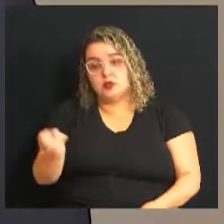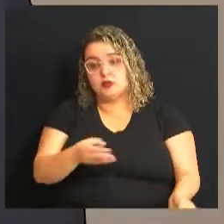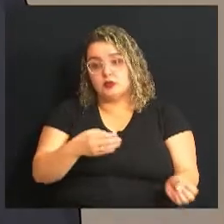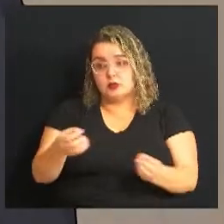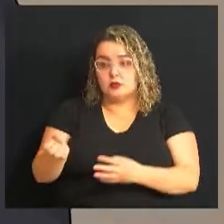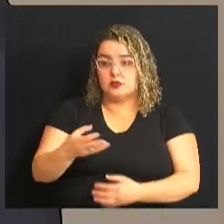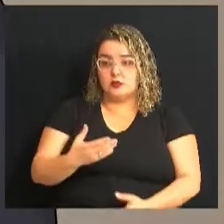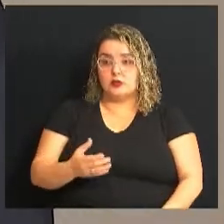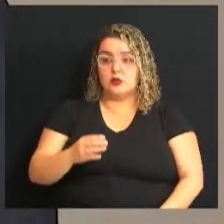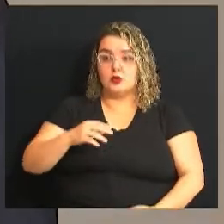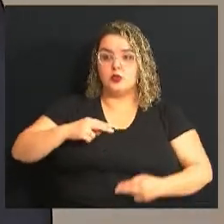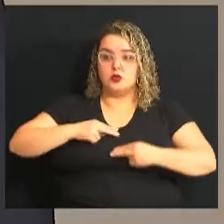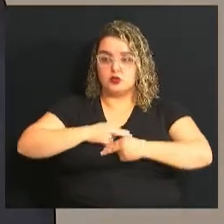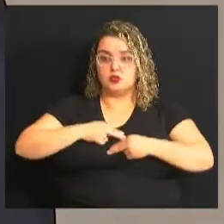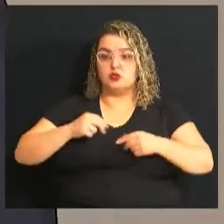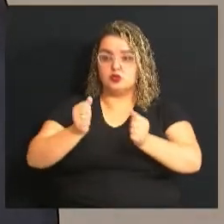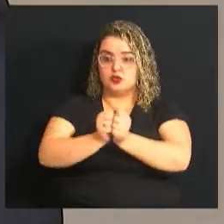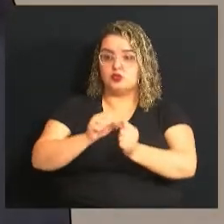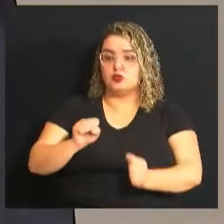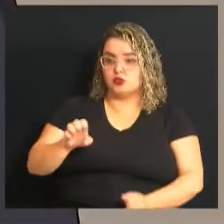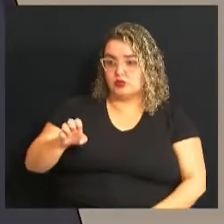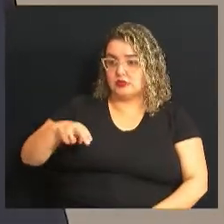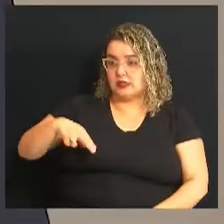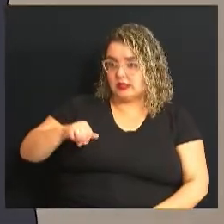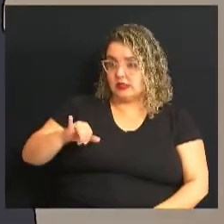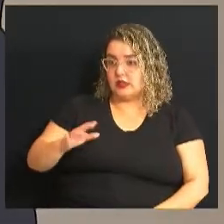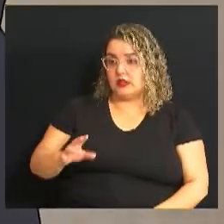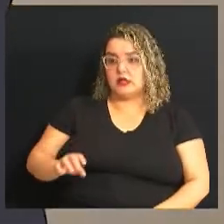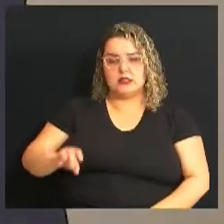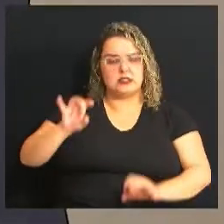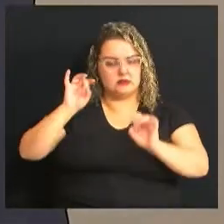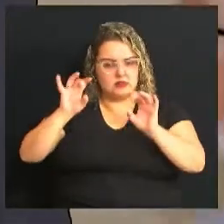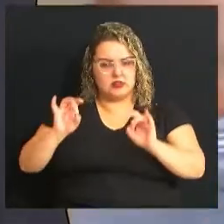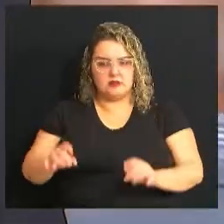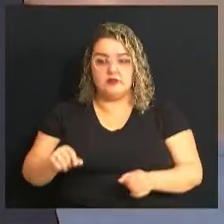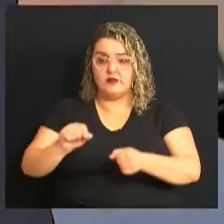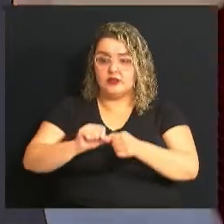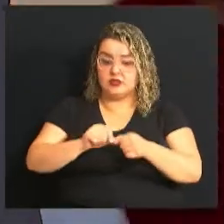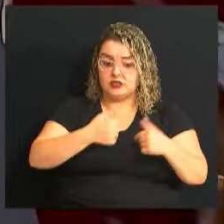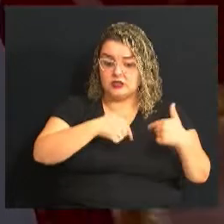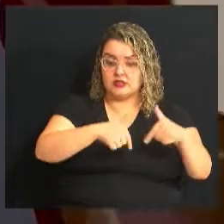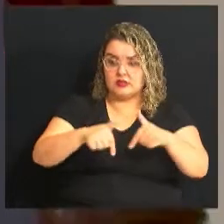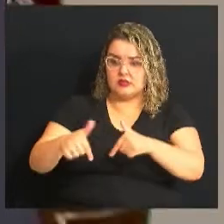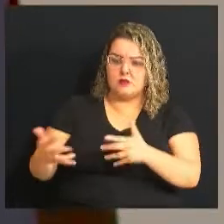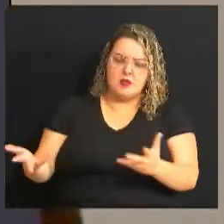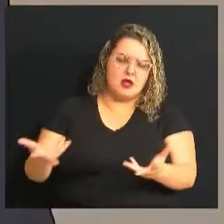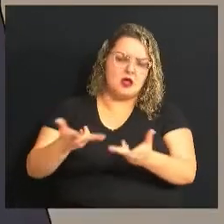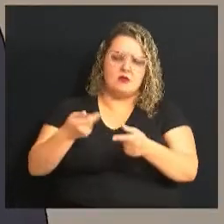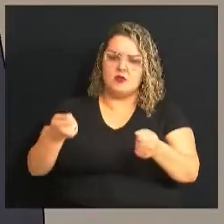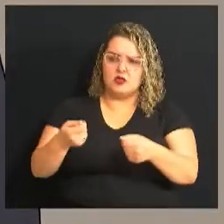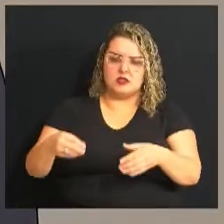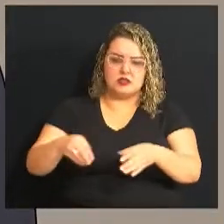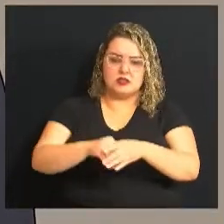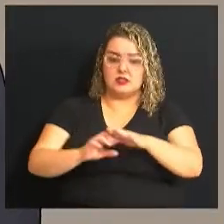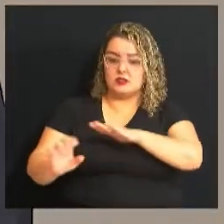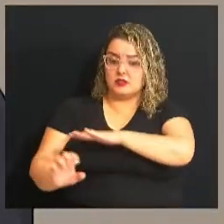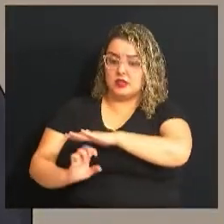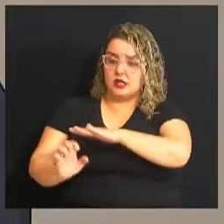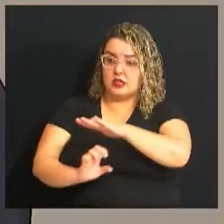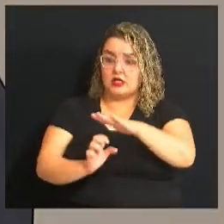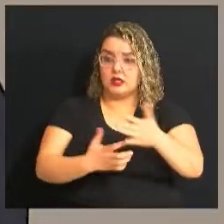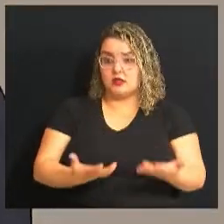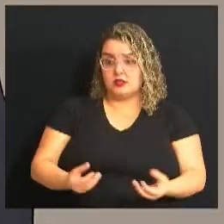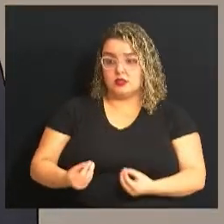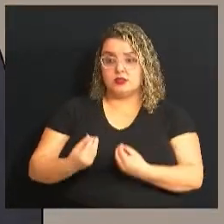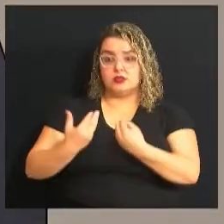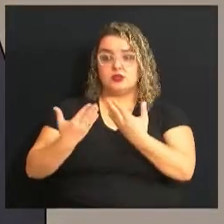O Sebrae, junto com o Senai especificamente, vem fazendo esse trabalho maravilhoso dentro das empresas. Ele vem trazendo